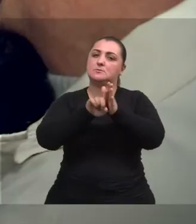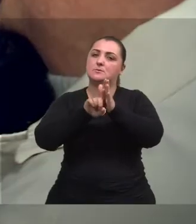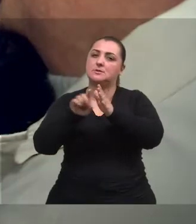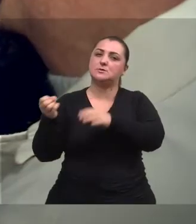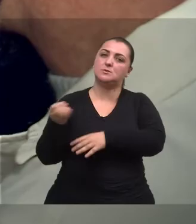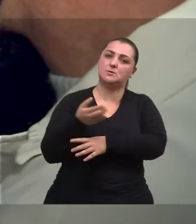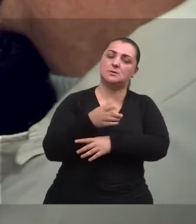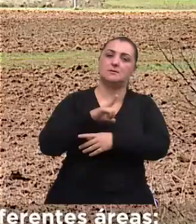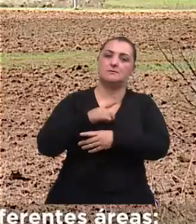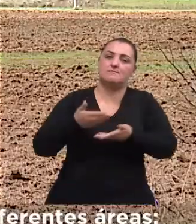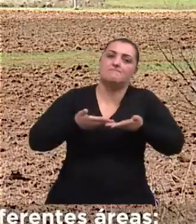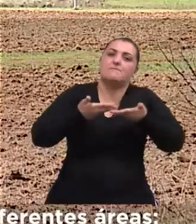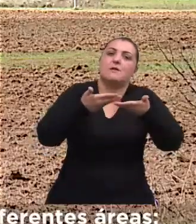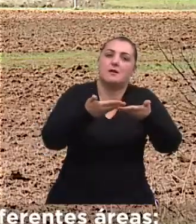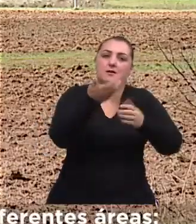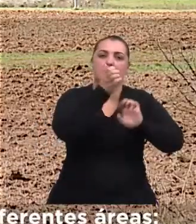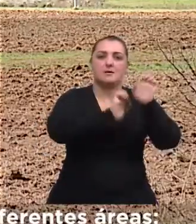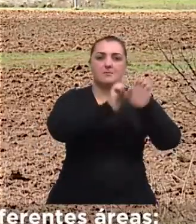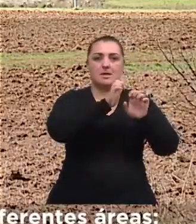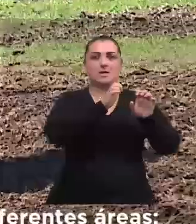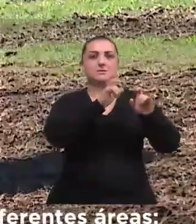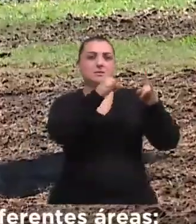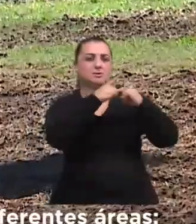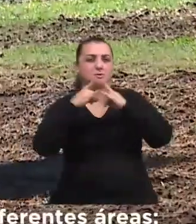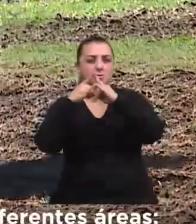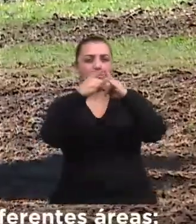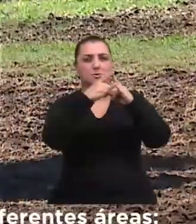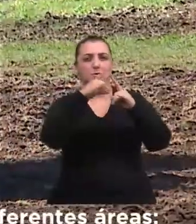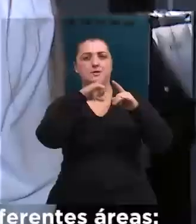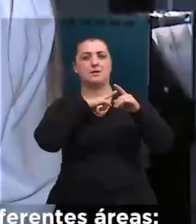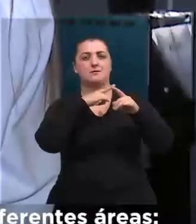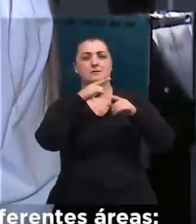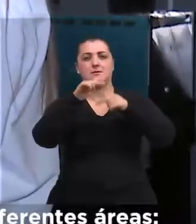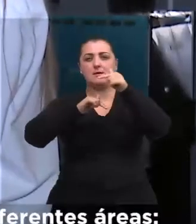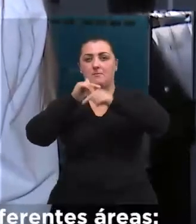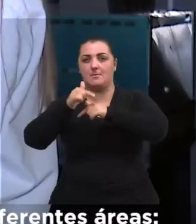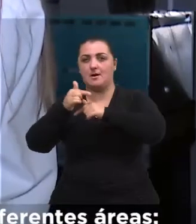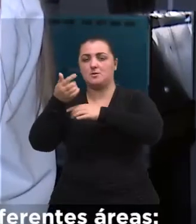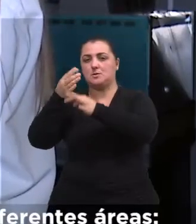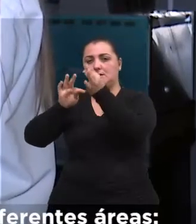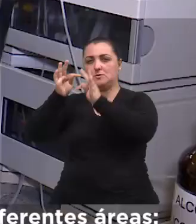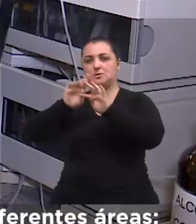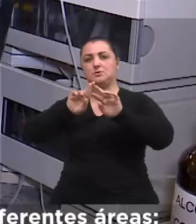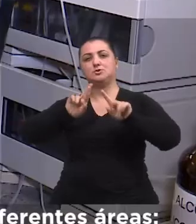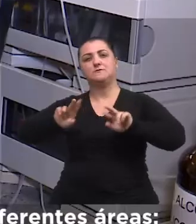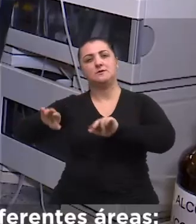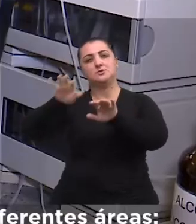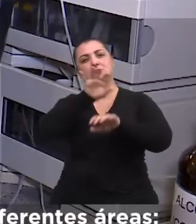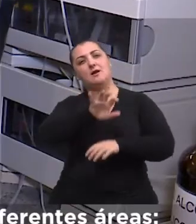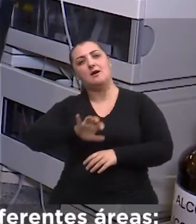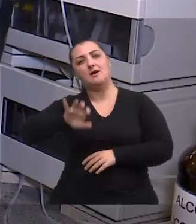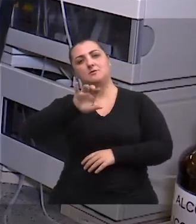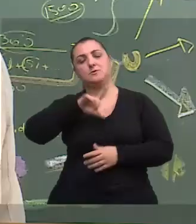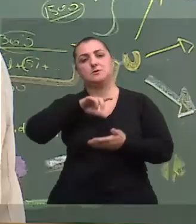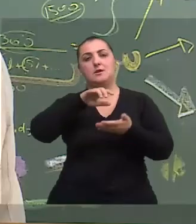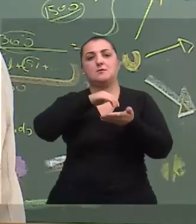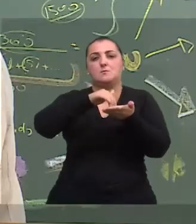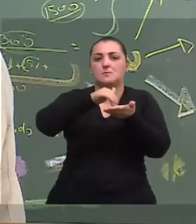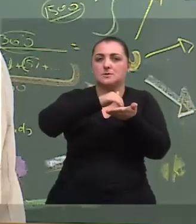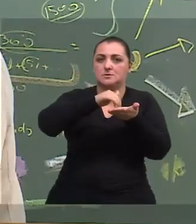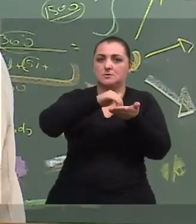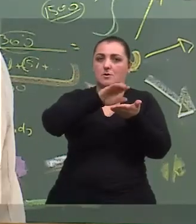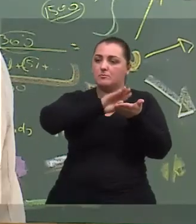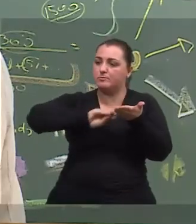e inovação. Disponibiliza para empresas e organizações serviços tecnológicos em diferentes áreas. Possui